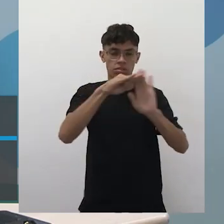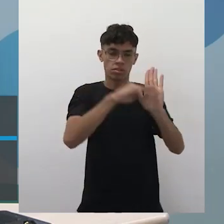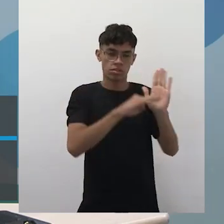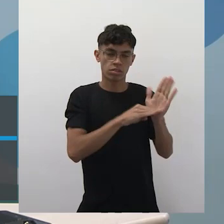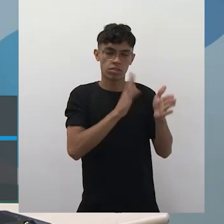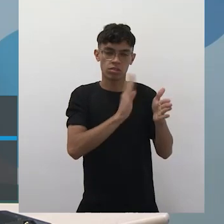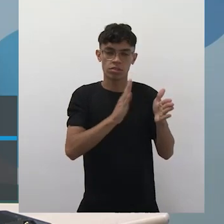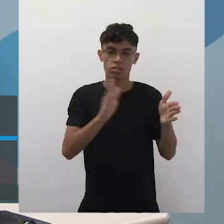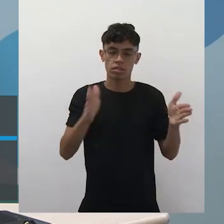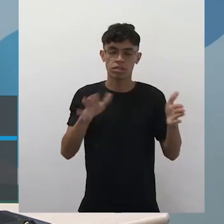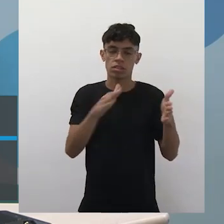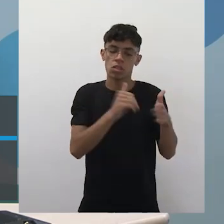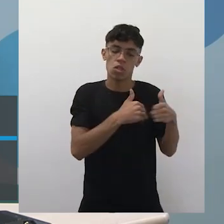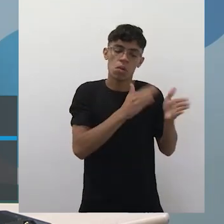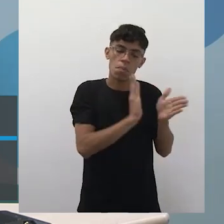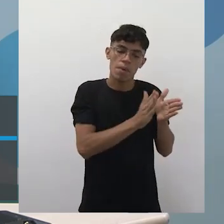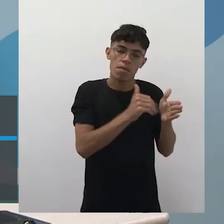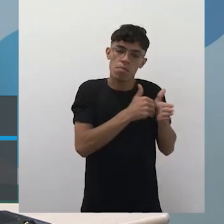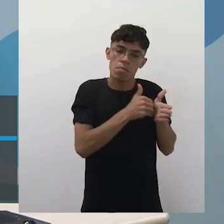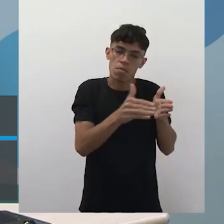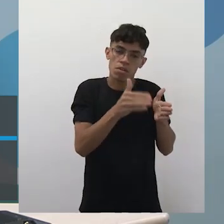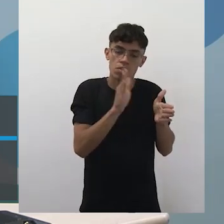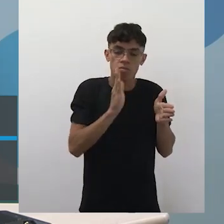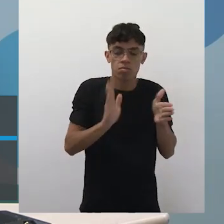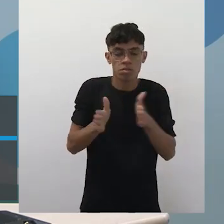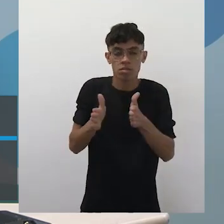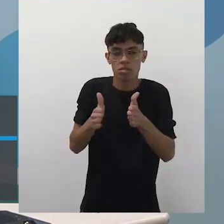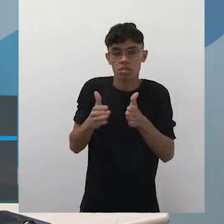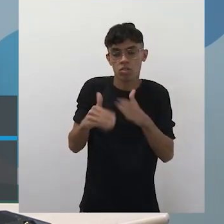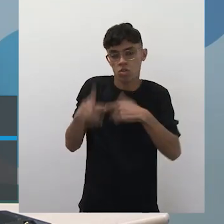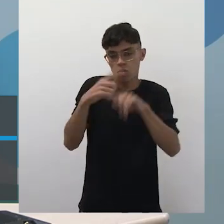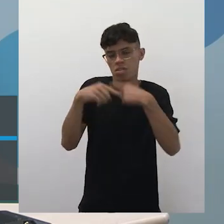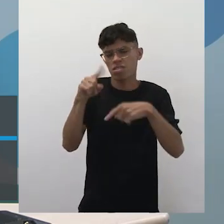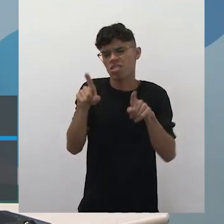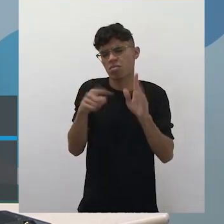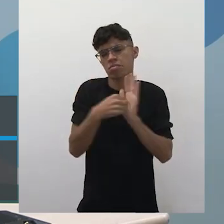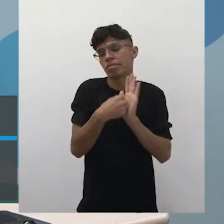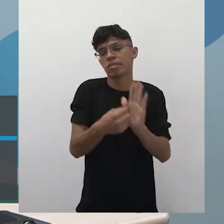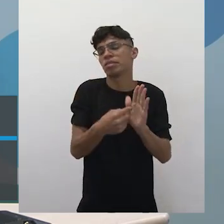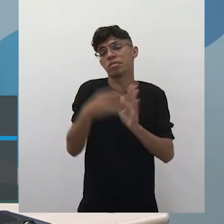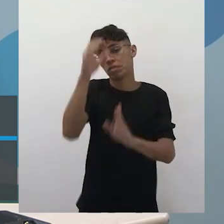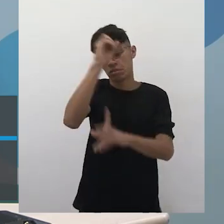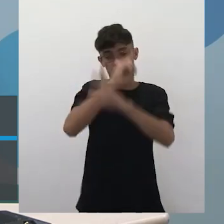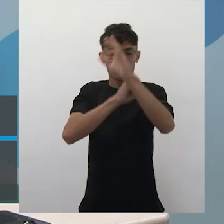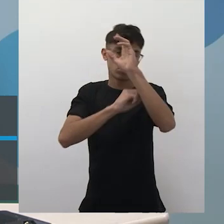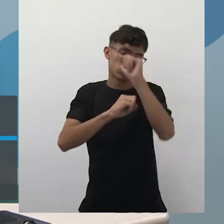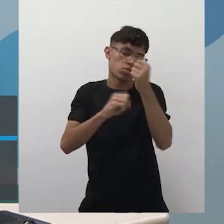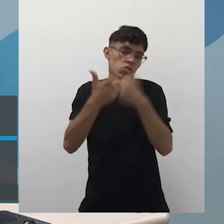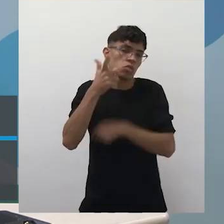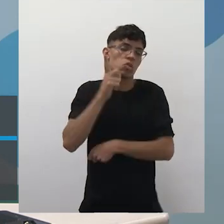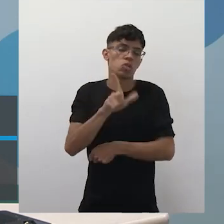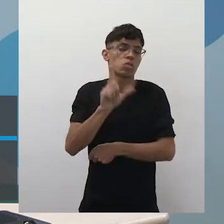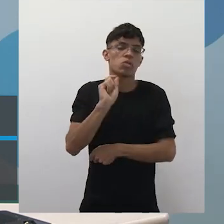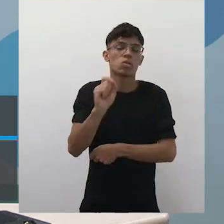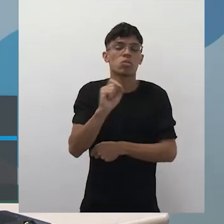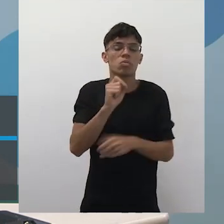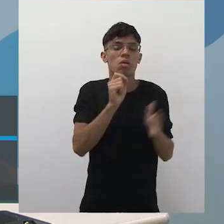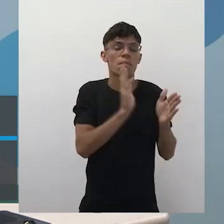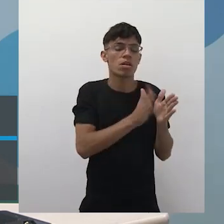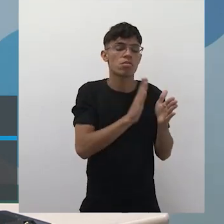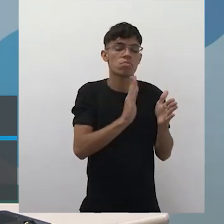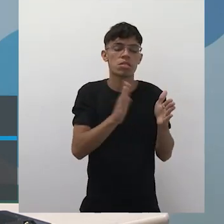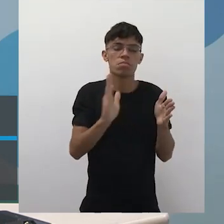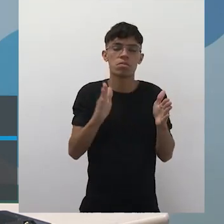da ativação inicial, do desenvolvimento, e possibilita demonstrar o que foi aprendido por meio das construções dessas